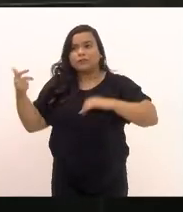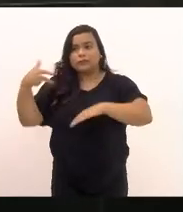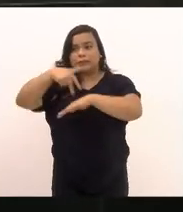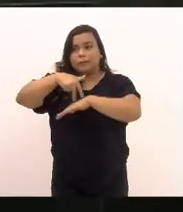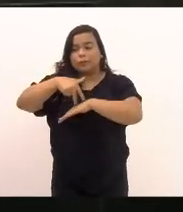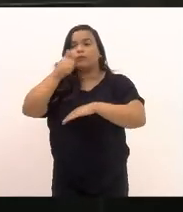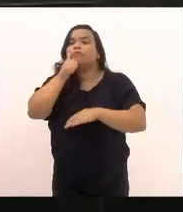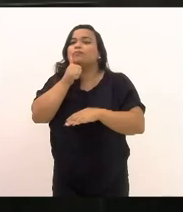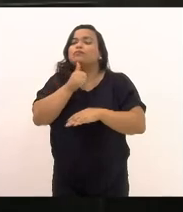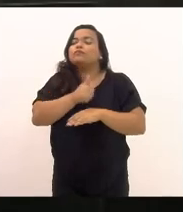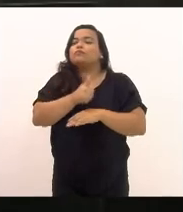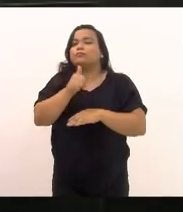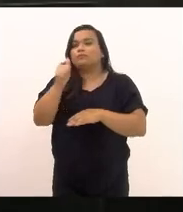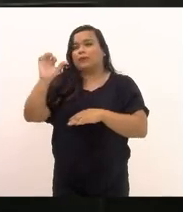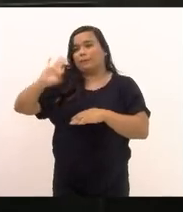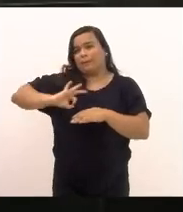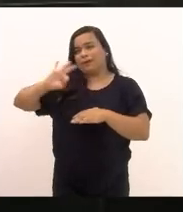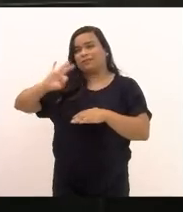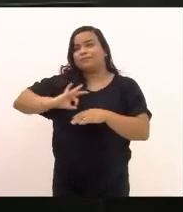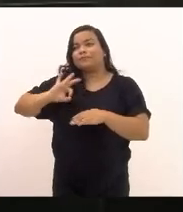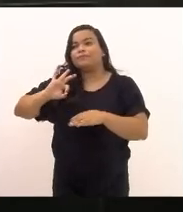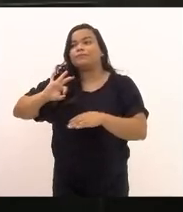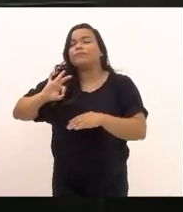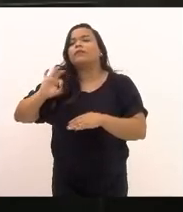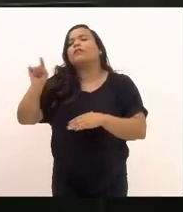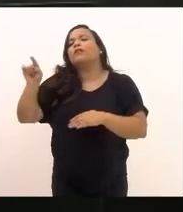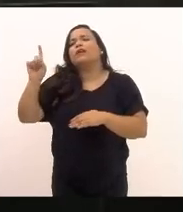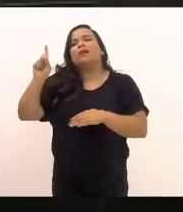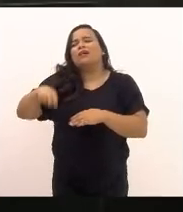Marta Rocha, é um absurdo que o